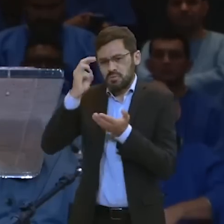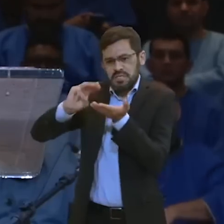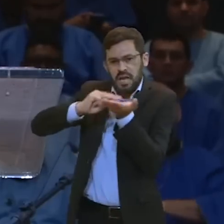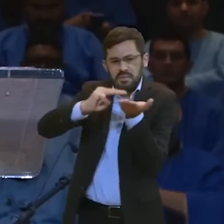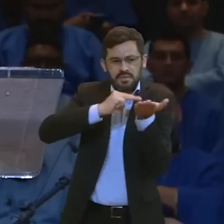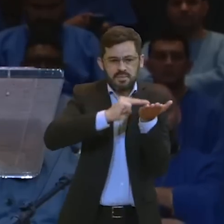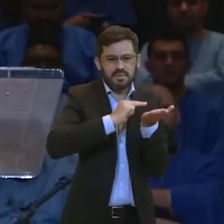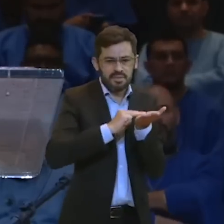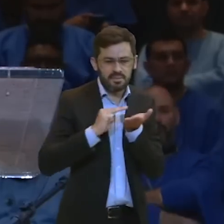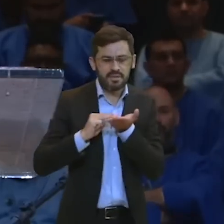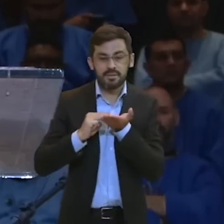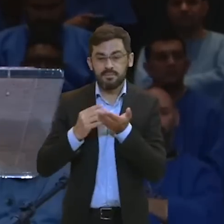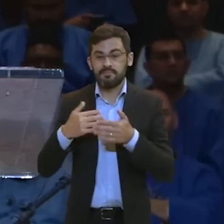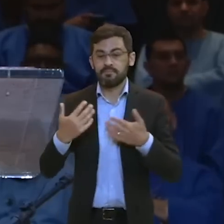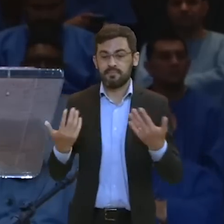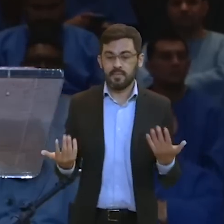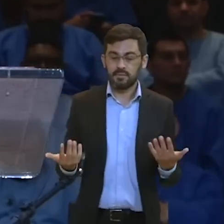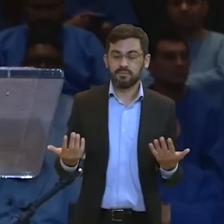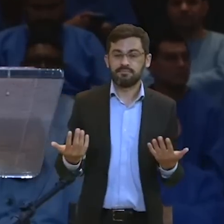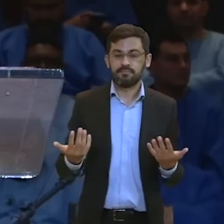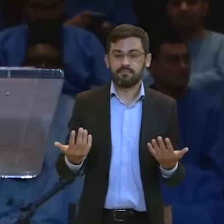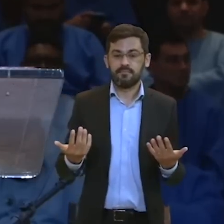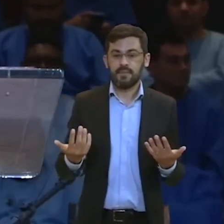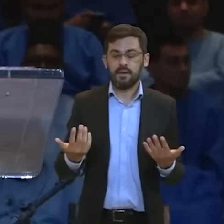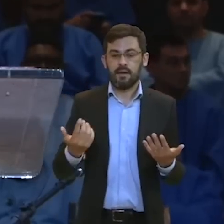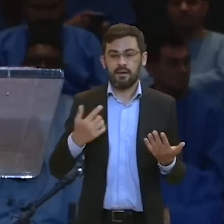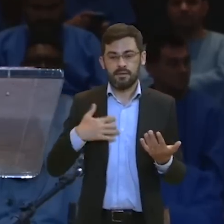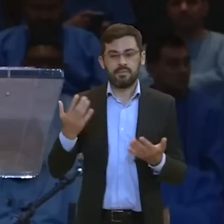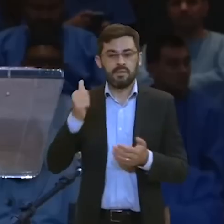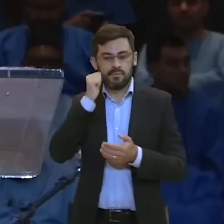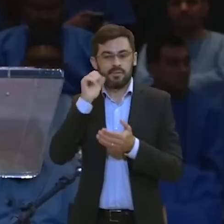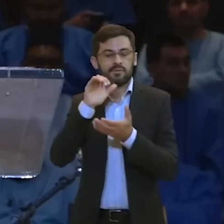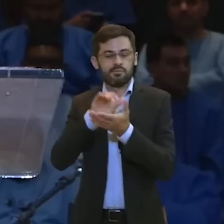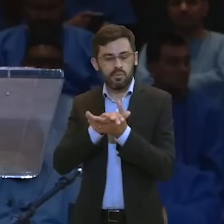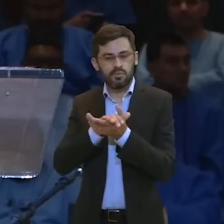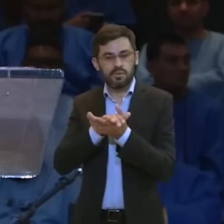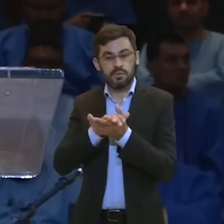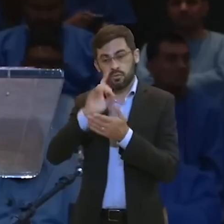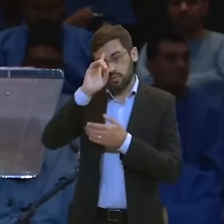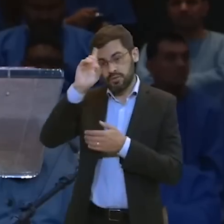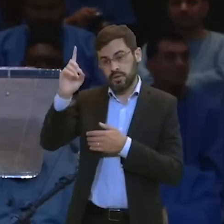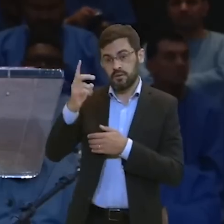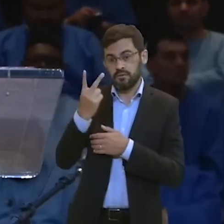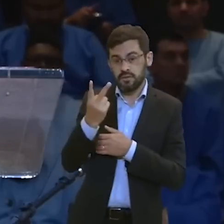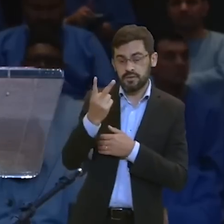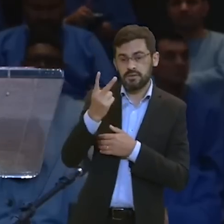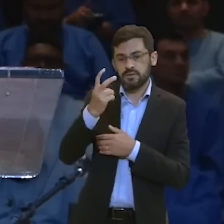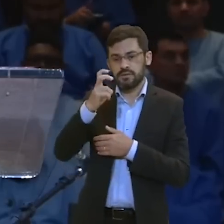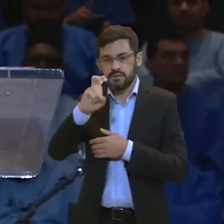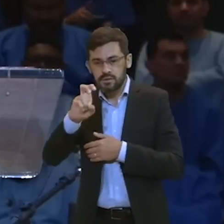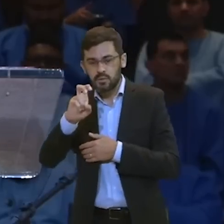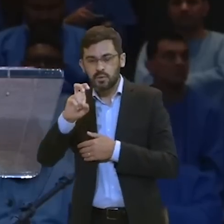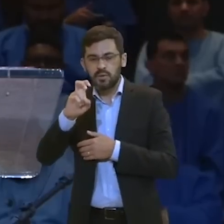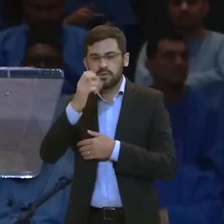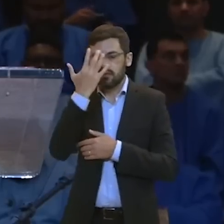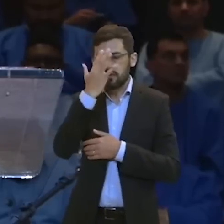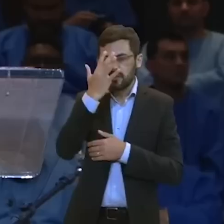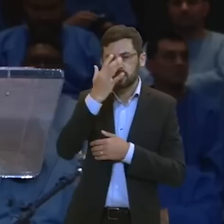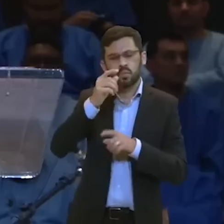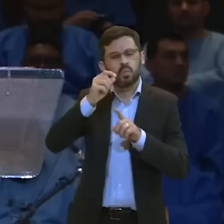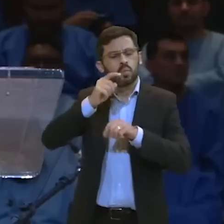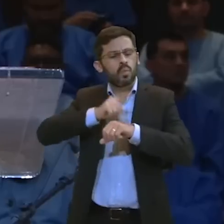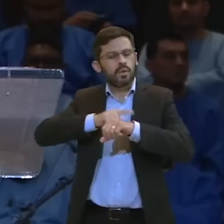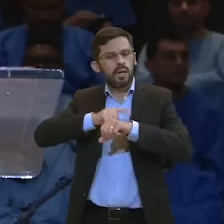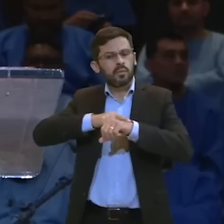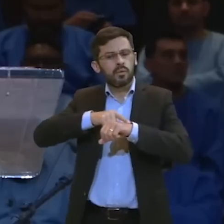escreveram. E aí então a Mirna vai estar no dia 25 de fevereiro, às 15